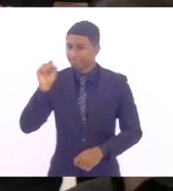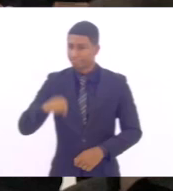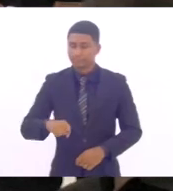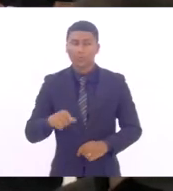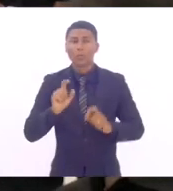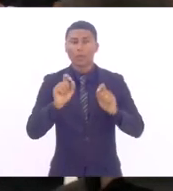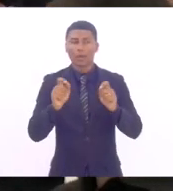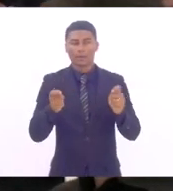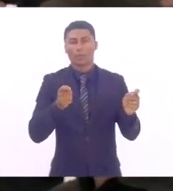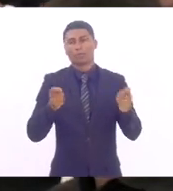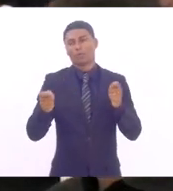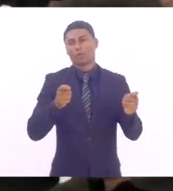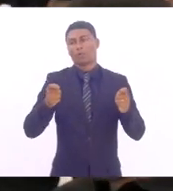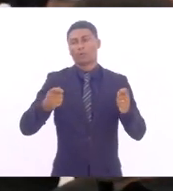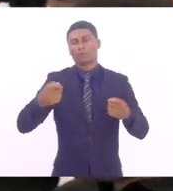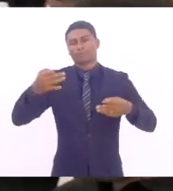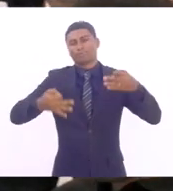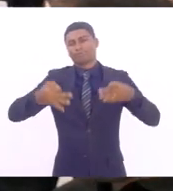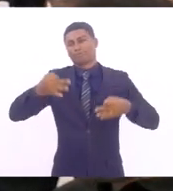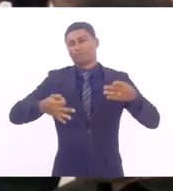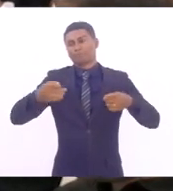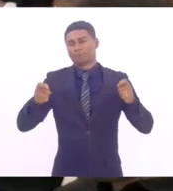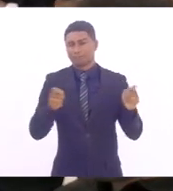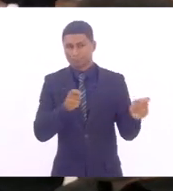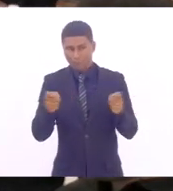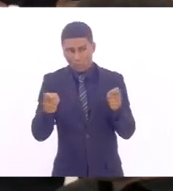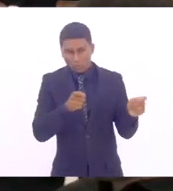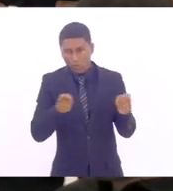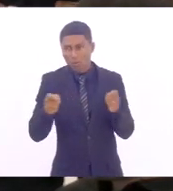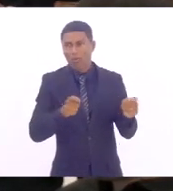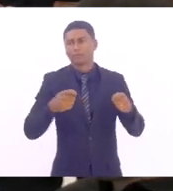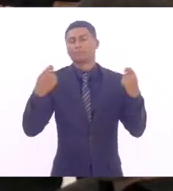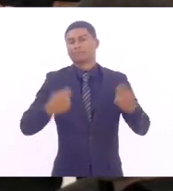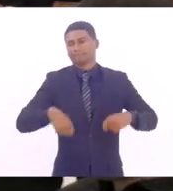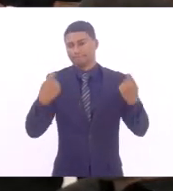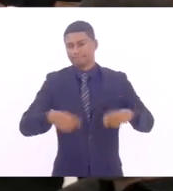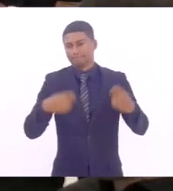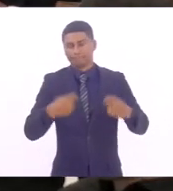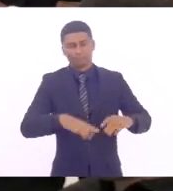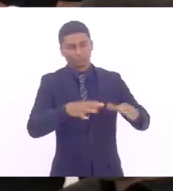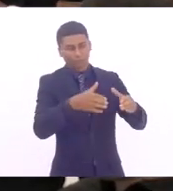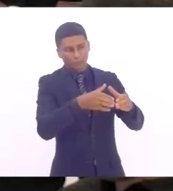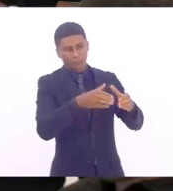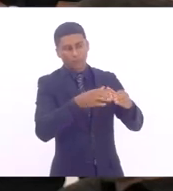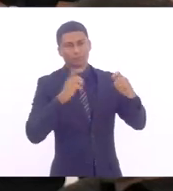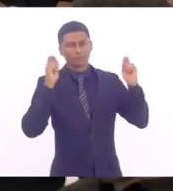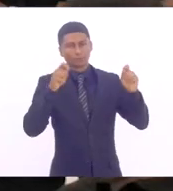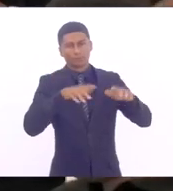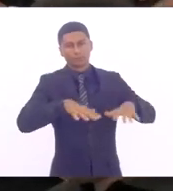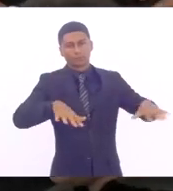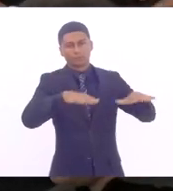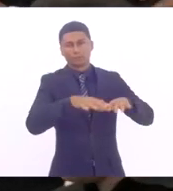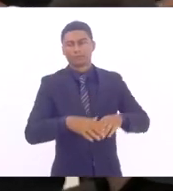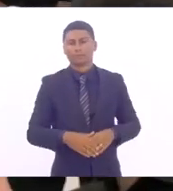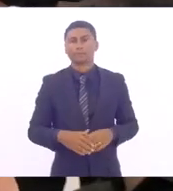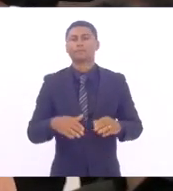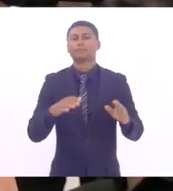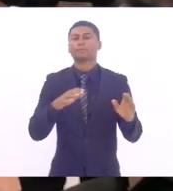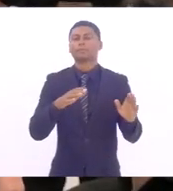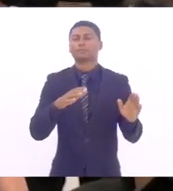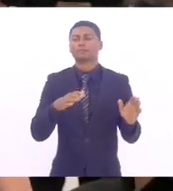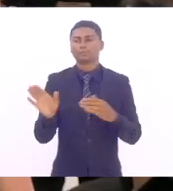controle judiciário, um controle administrativo sobre a torcida organizada como um todo. Pode passar, por favor.